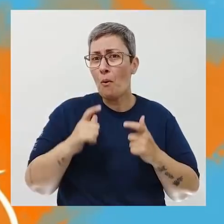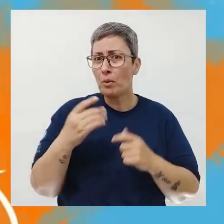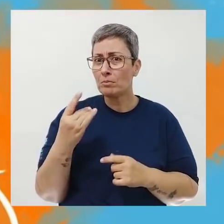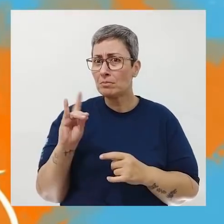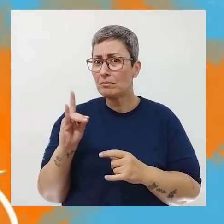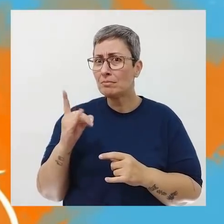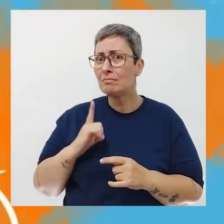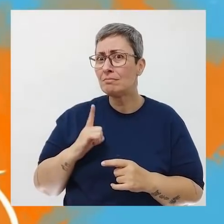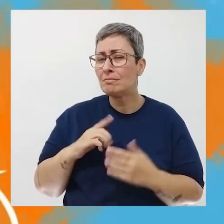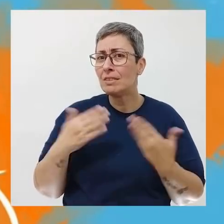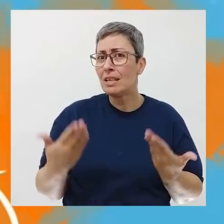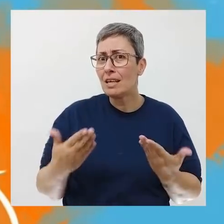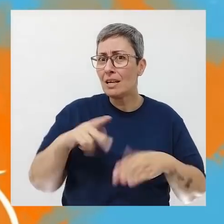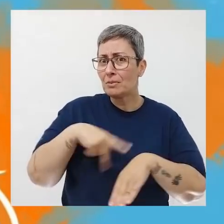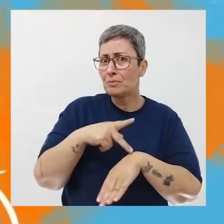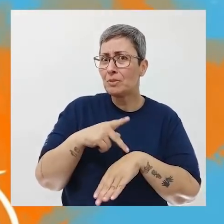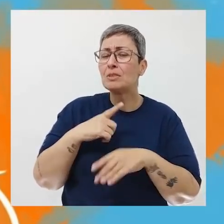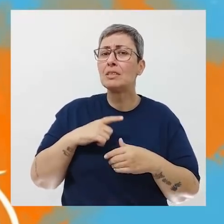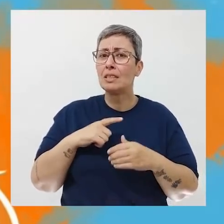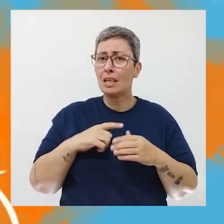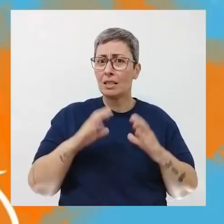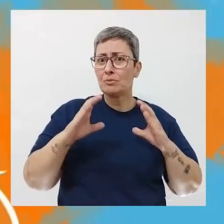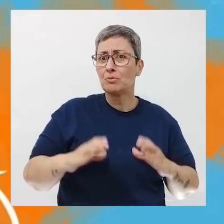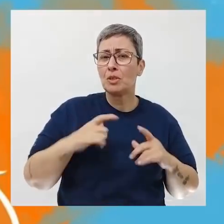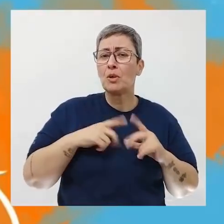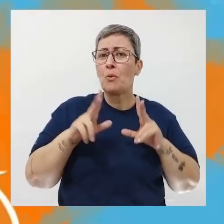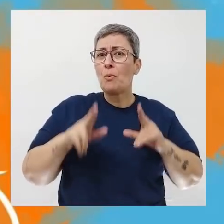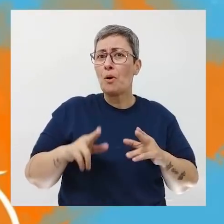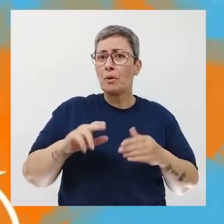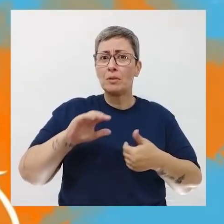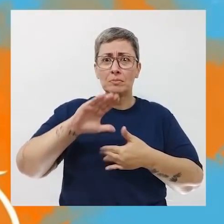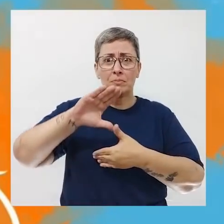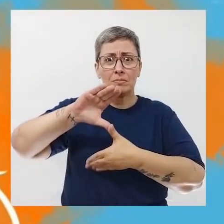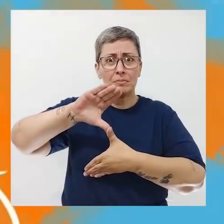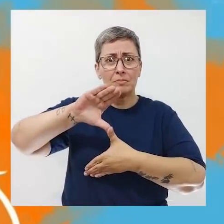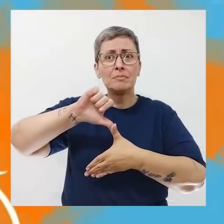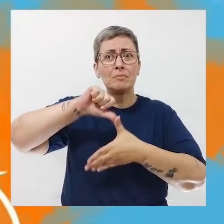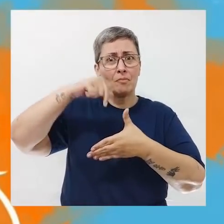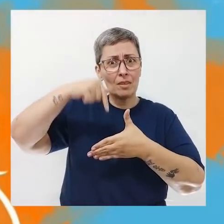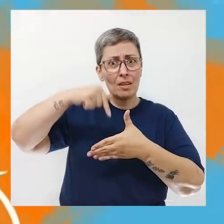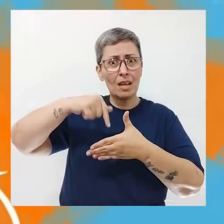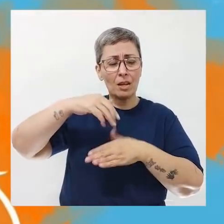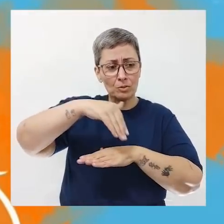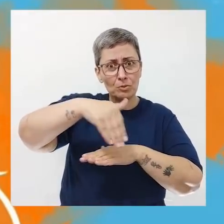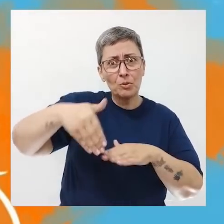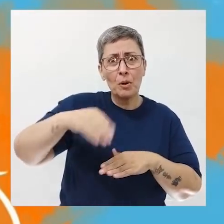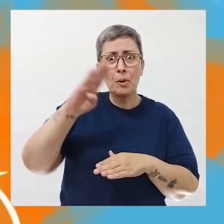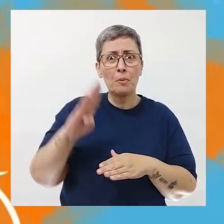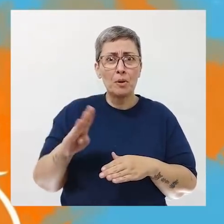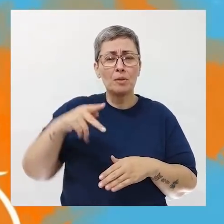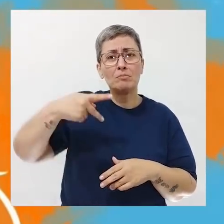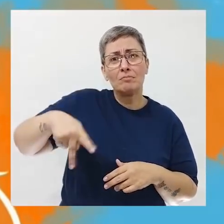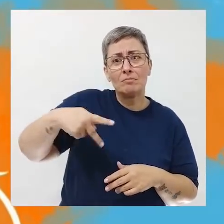Bolívia? A Bolívia é um país que fica no mesmo continente que o Brasil, a América do Sul, e faz fronteira com o